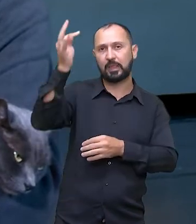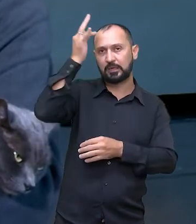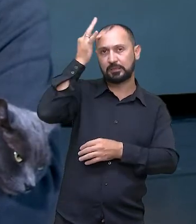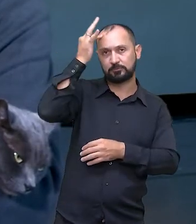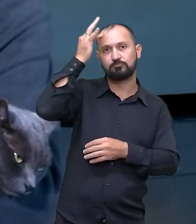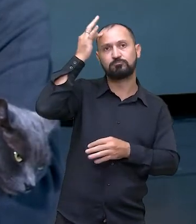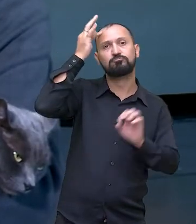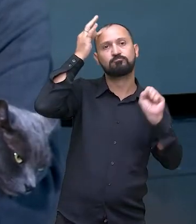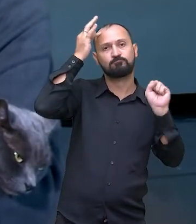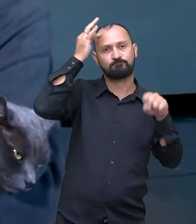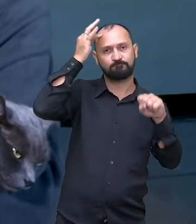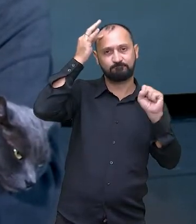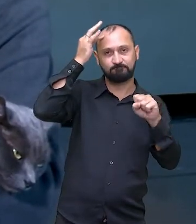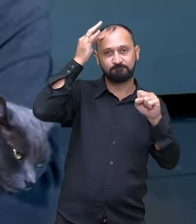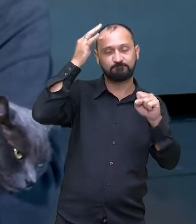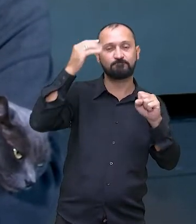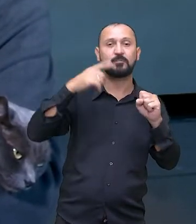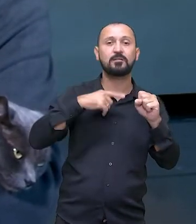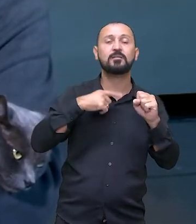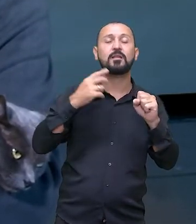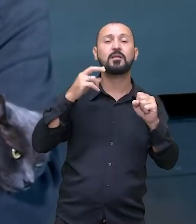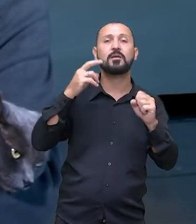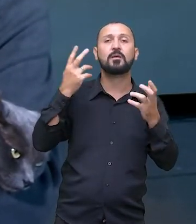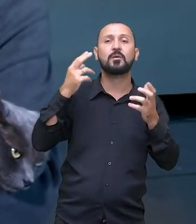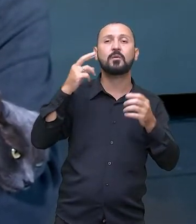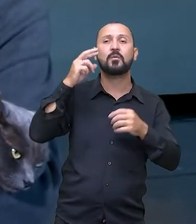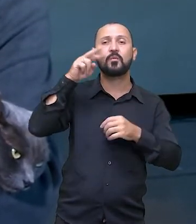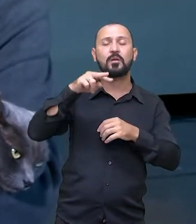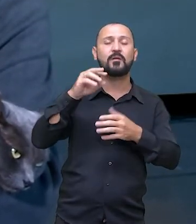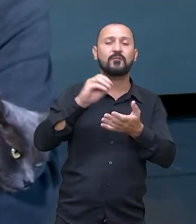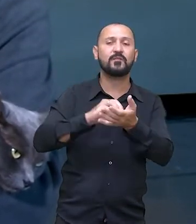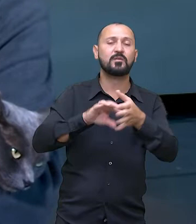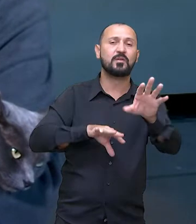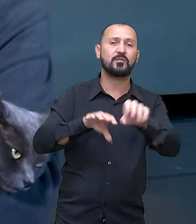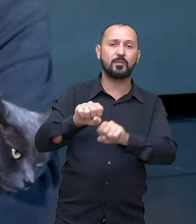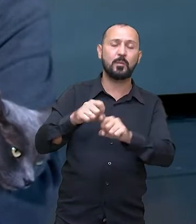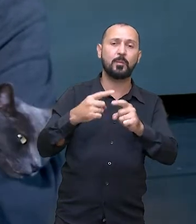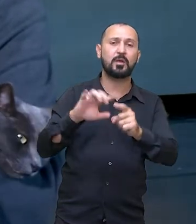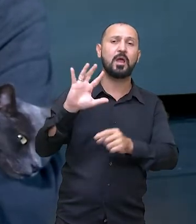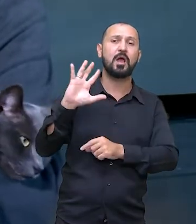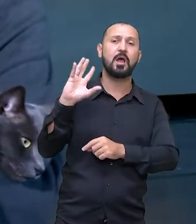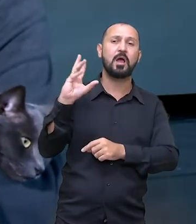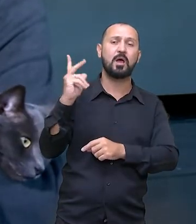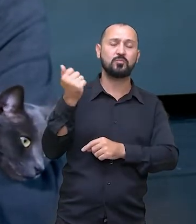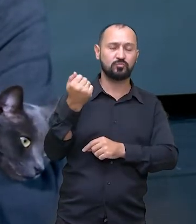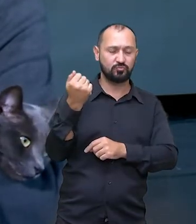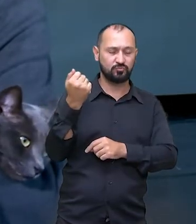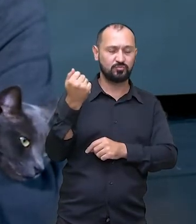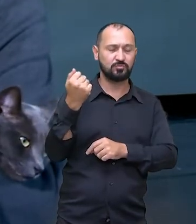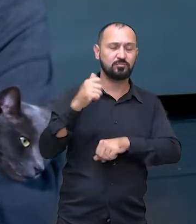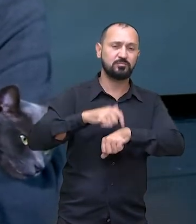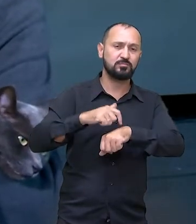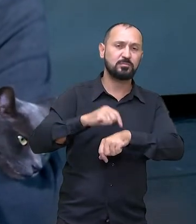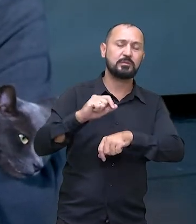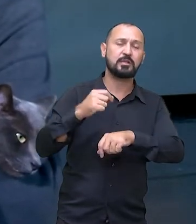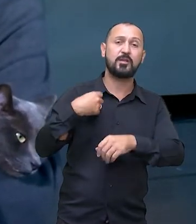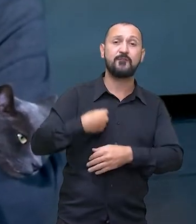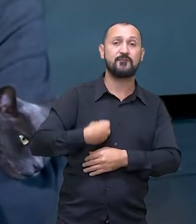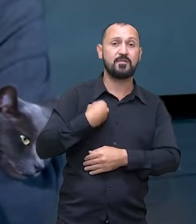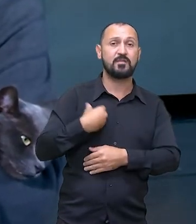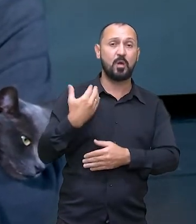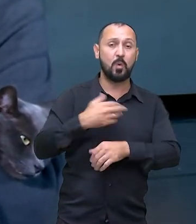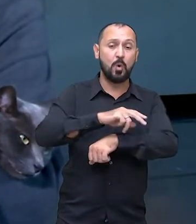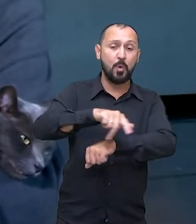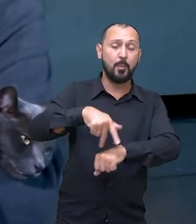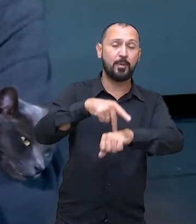temos talentos, sim, mas nós temos pouco olhar para esse lugar da formação. Porque a arte, de alguma forma, ainda mais nesse momento que a